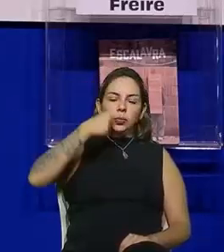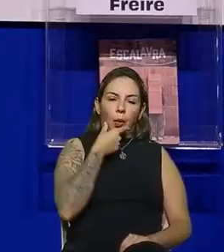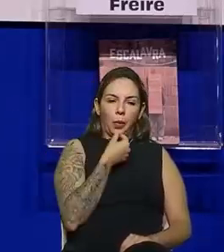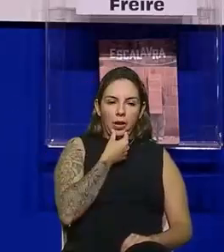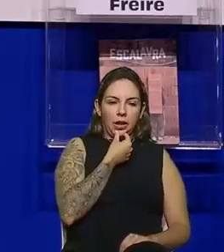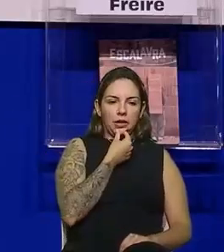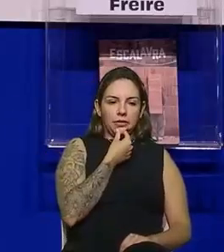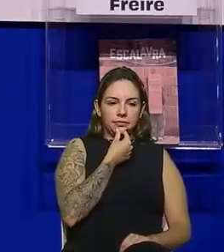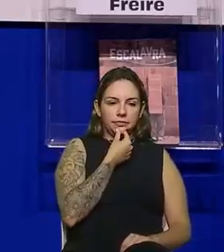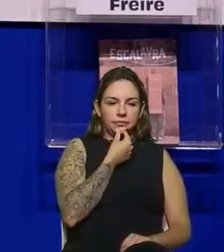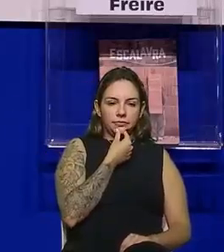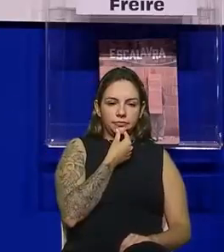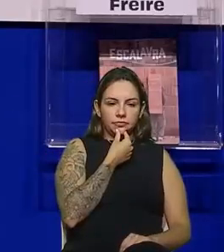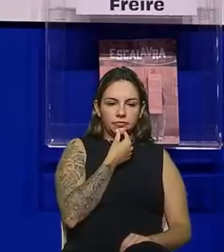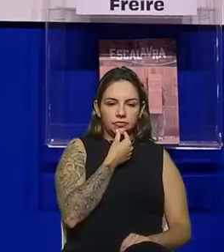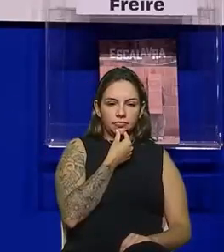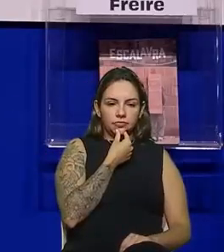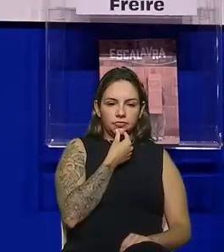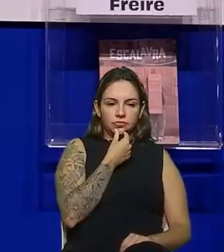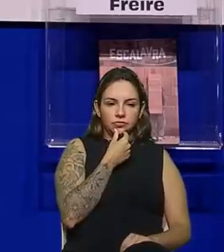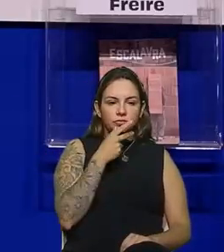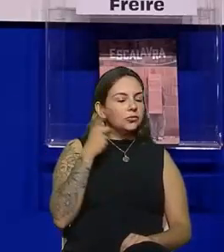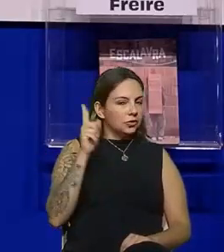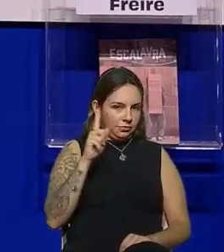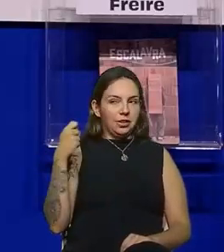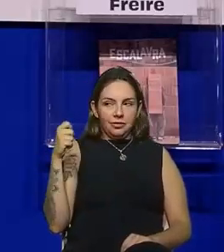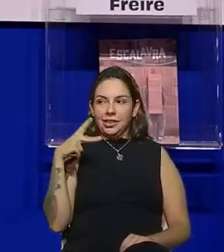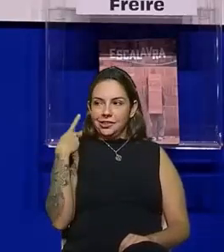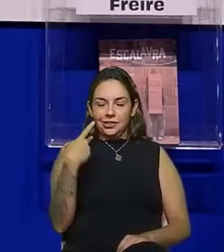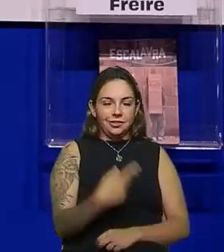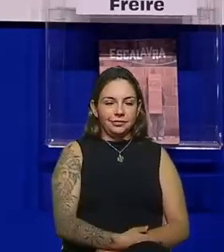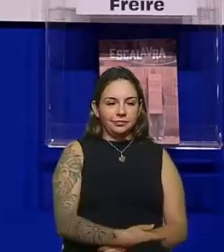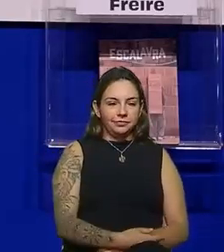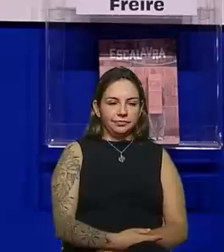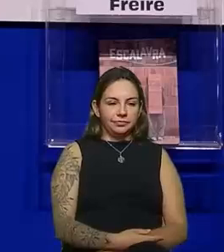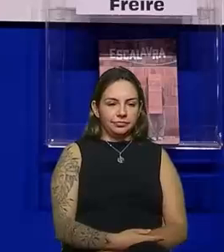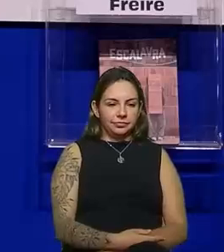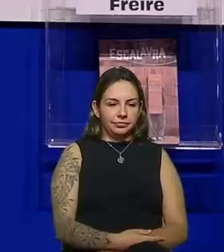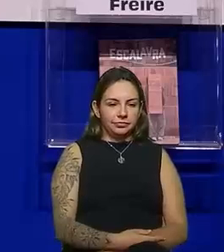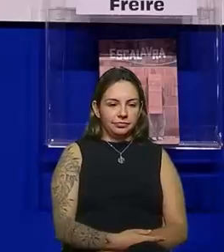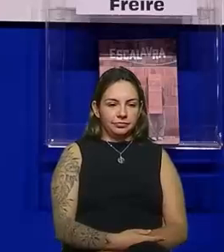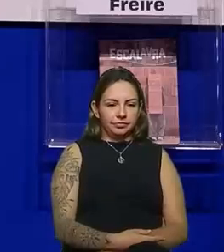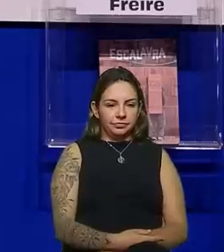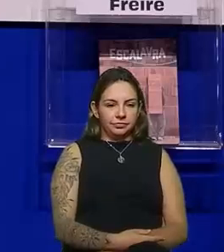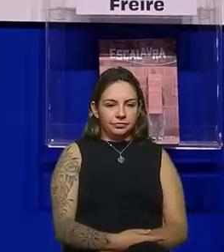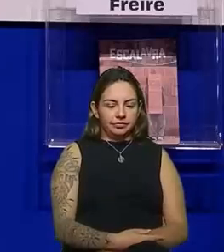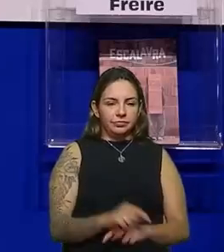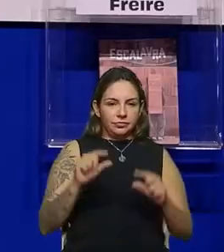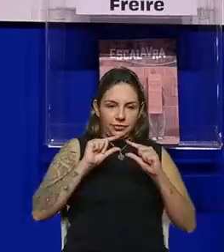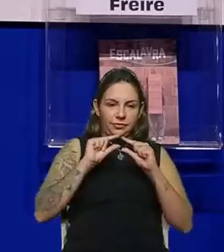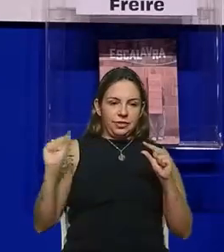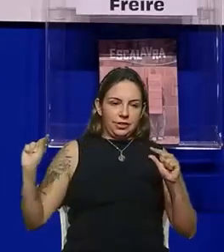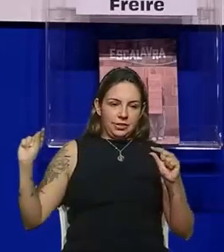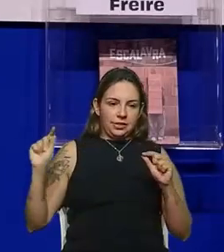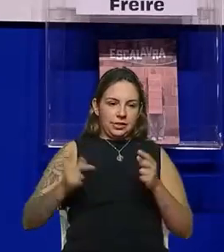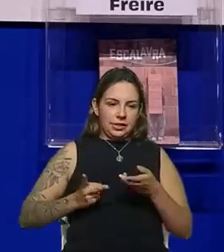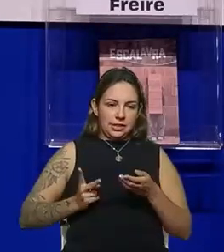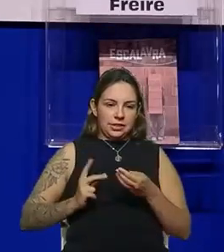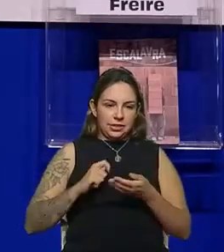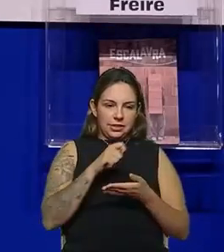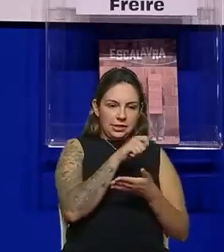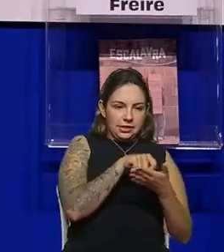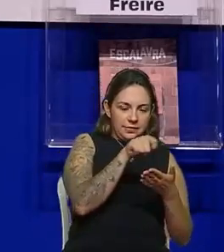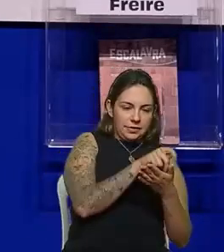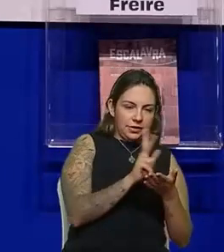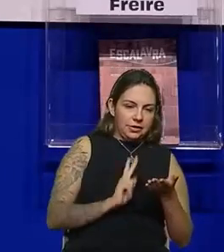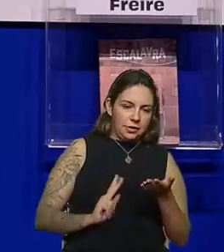né, de O Bem Amado do Dias Gomes. Se não disse, devia ter dito, porque a frase é boa, né? Escrever é cortar palavras, muito